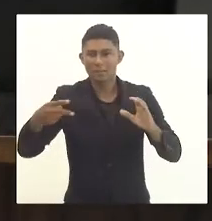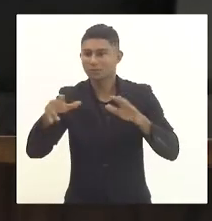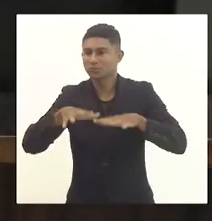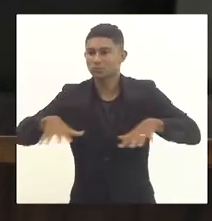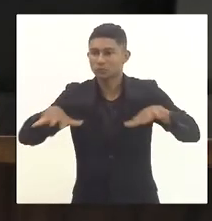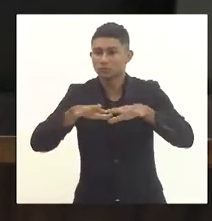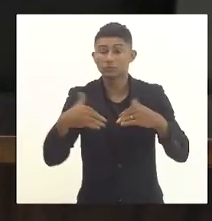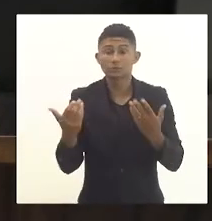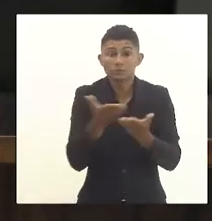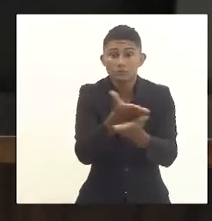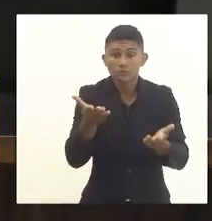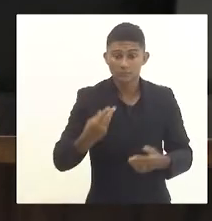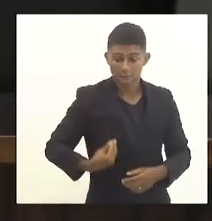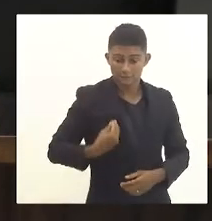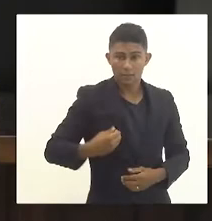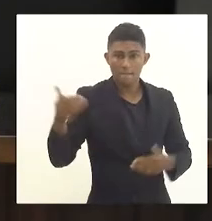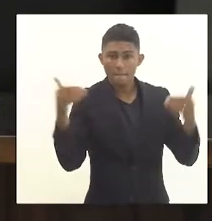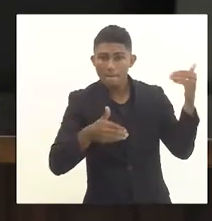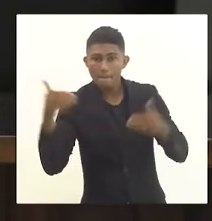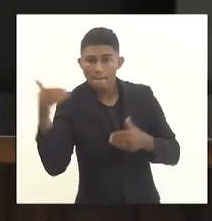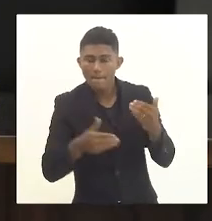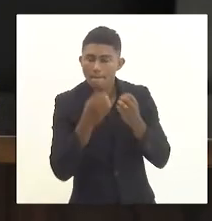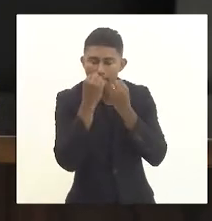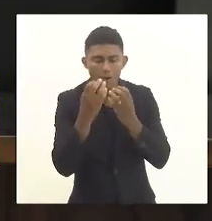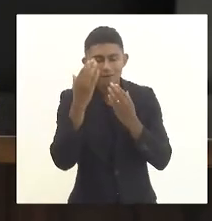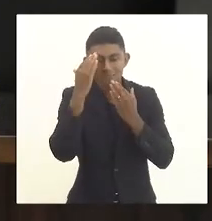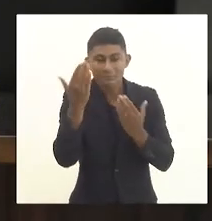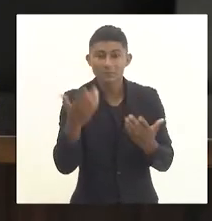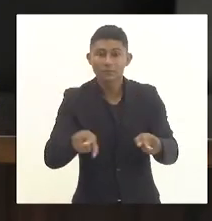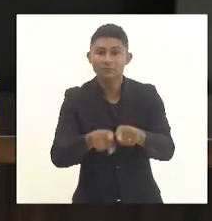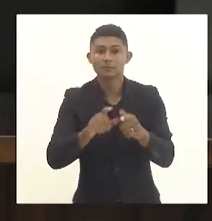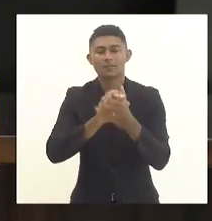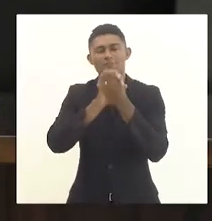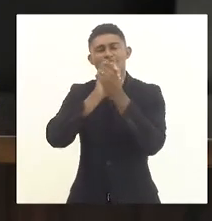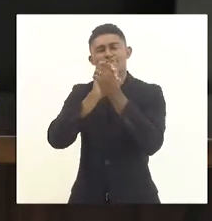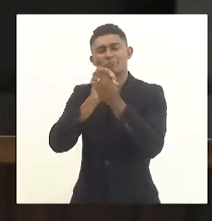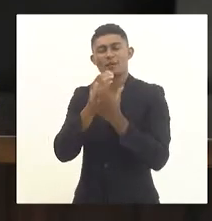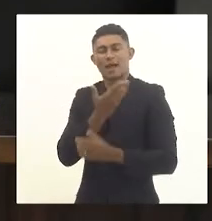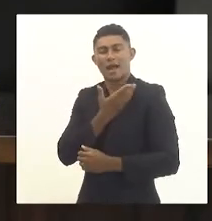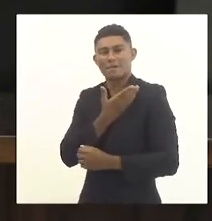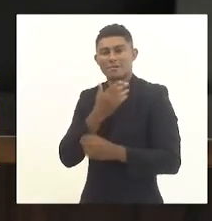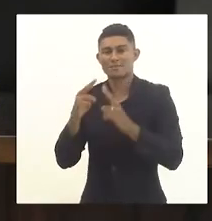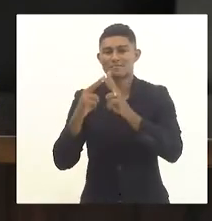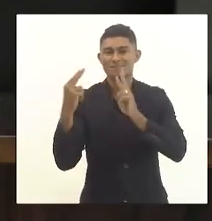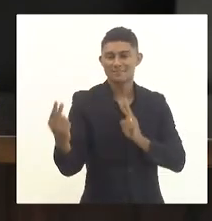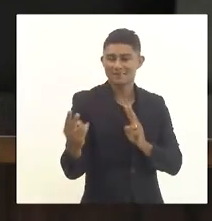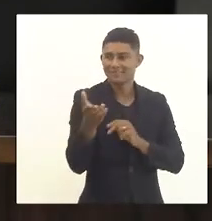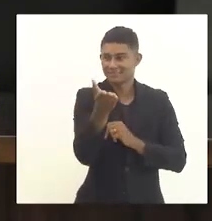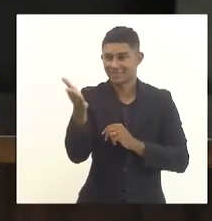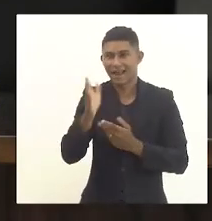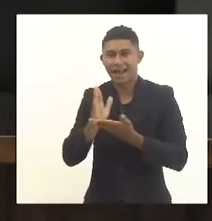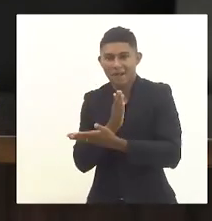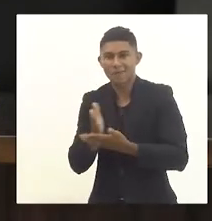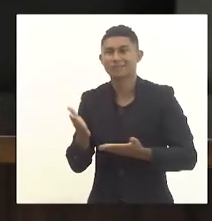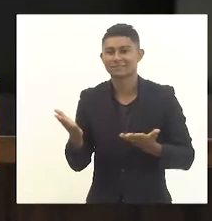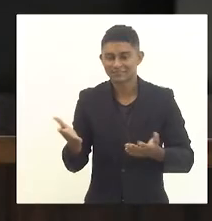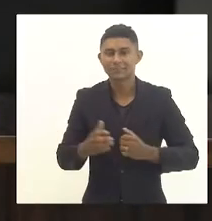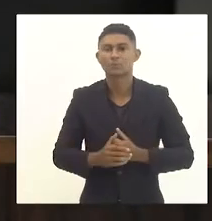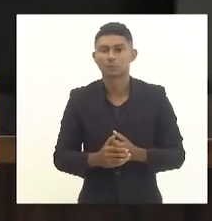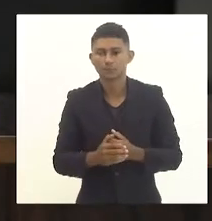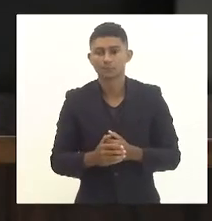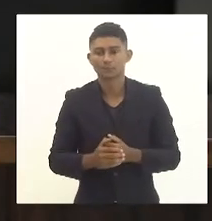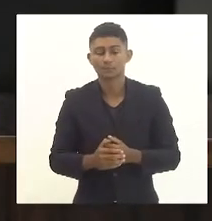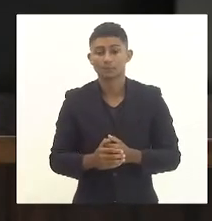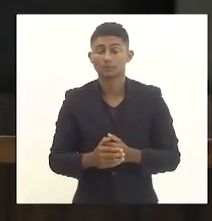de todos, saudar aqui os amigos que estão também virtual aqui no nosso sistema, que